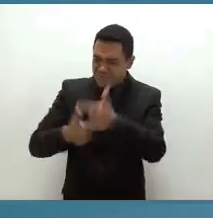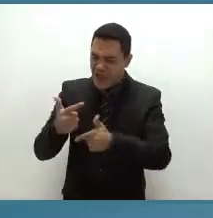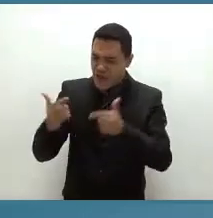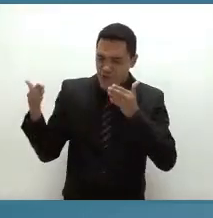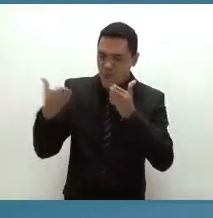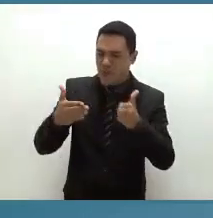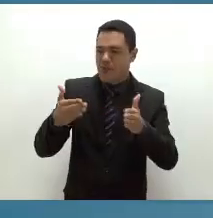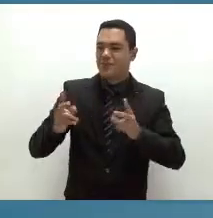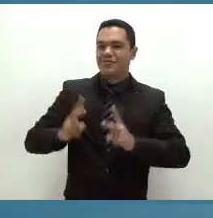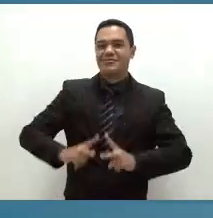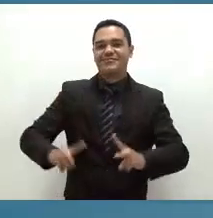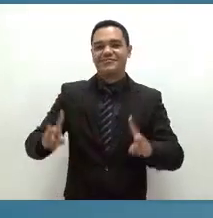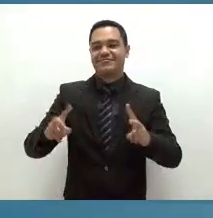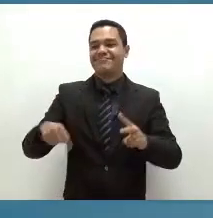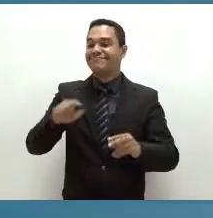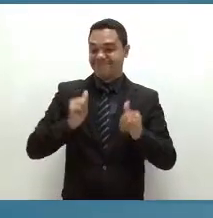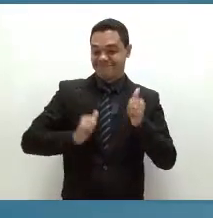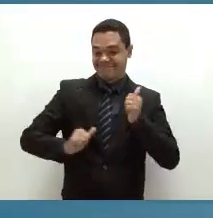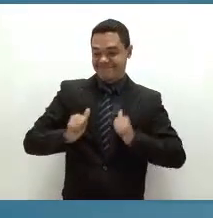pelo amor de Deus.